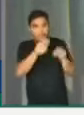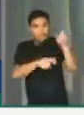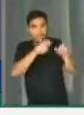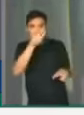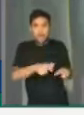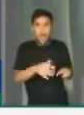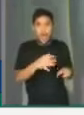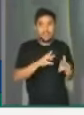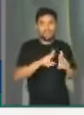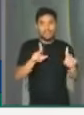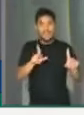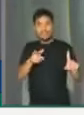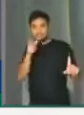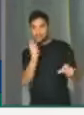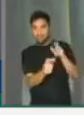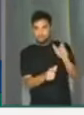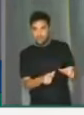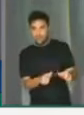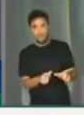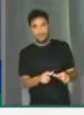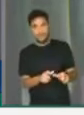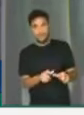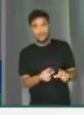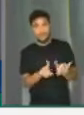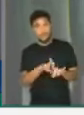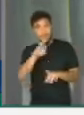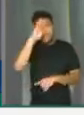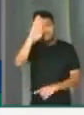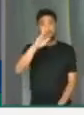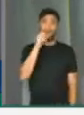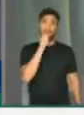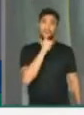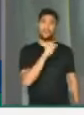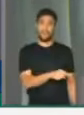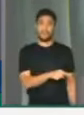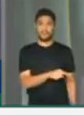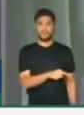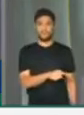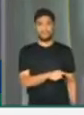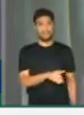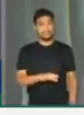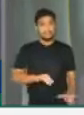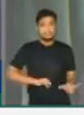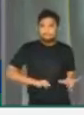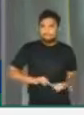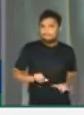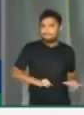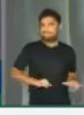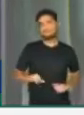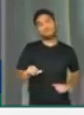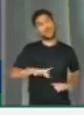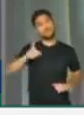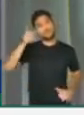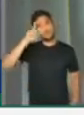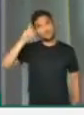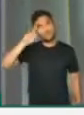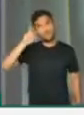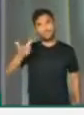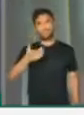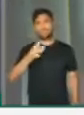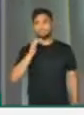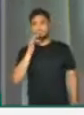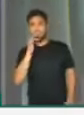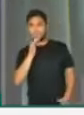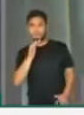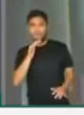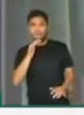divergem das opiniões e atingem principalmente as mulheres, que são vítimas permanentemente de fake news,